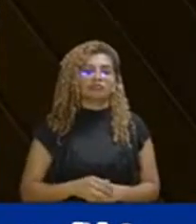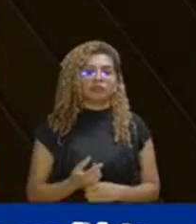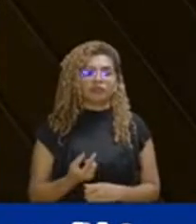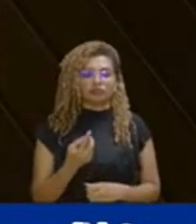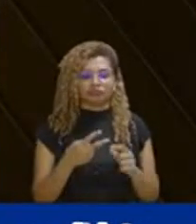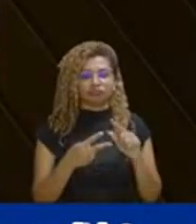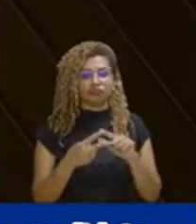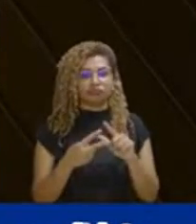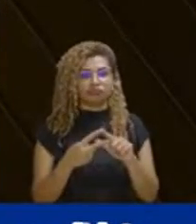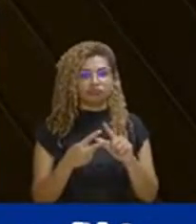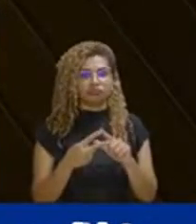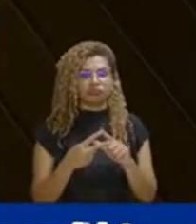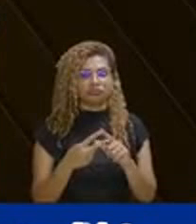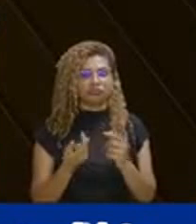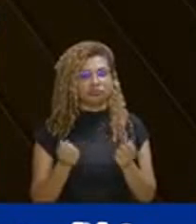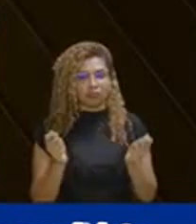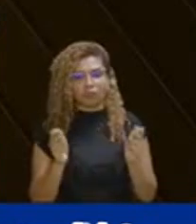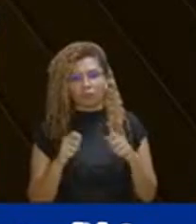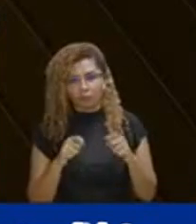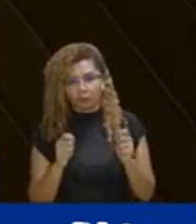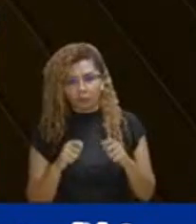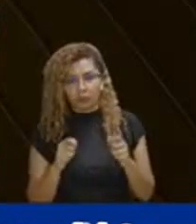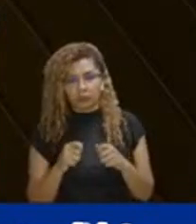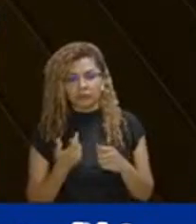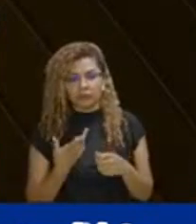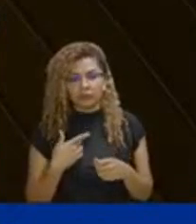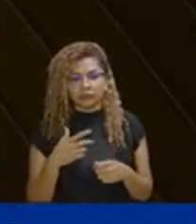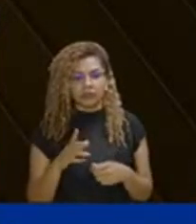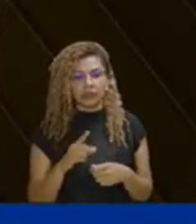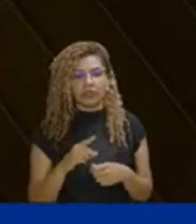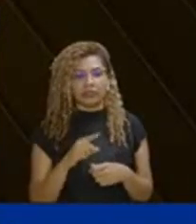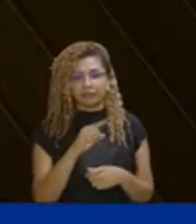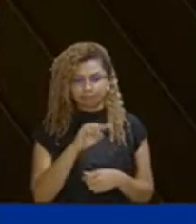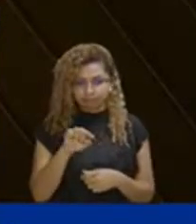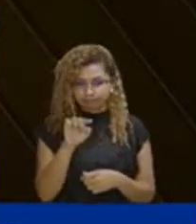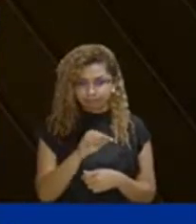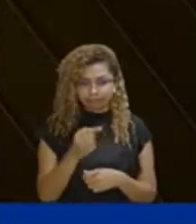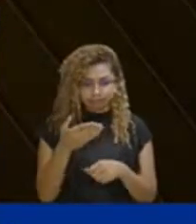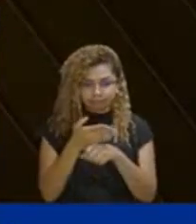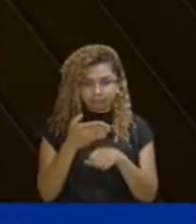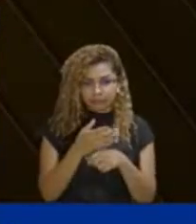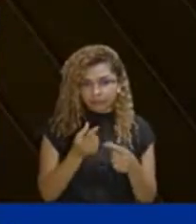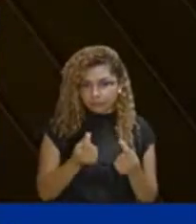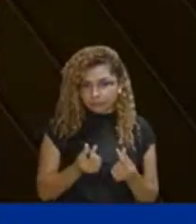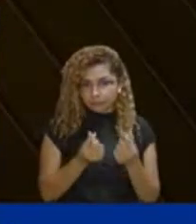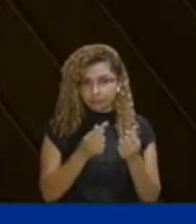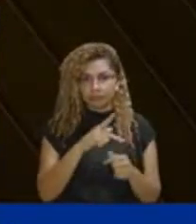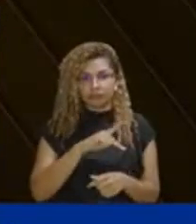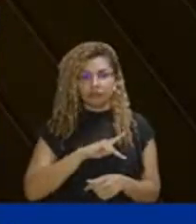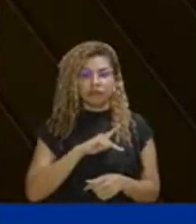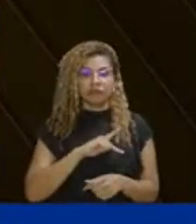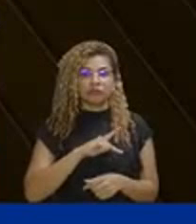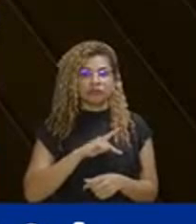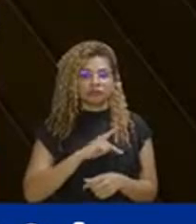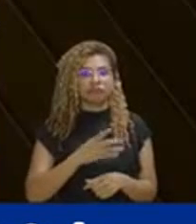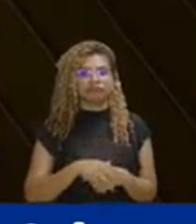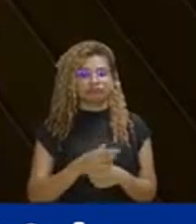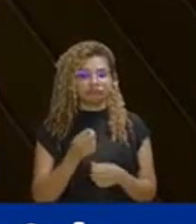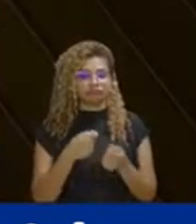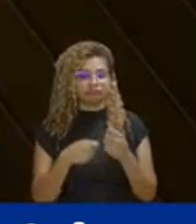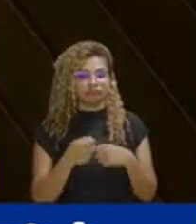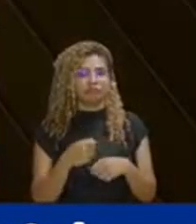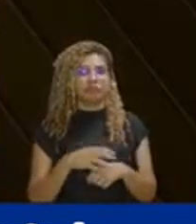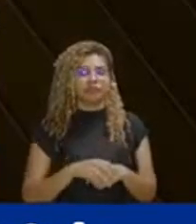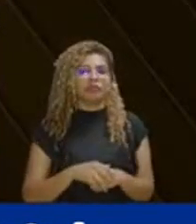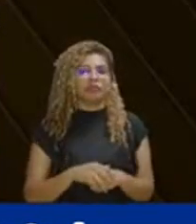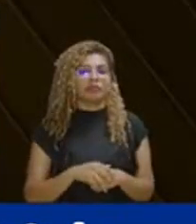questões. Primeira, a possibilidade de impedir o acesso da candidata a recursos públicos em virtude da inelegibilidade. E, segundo,